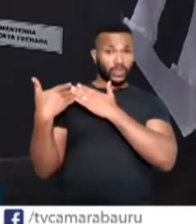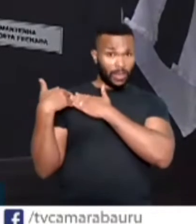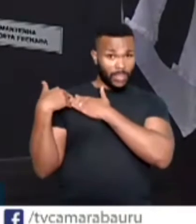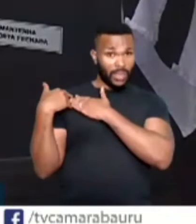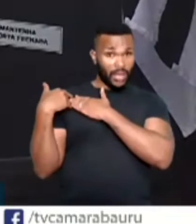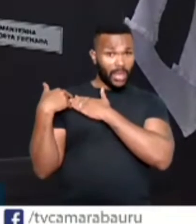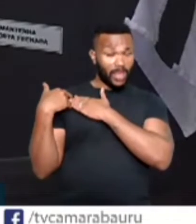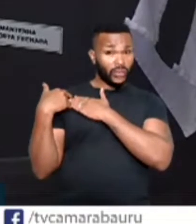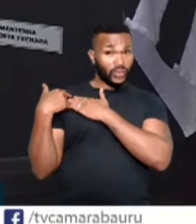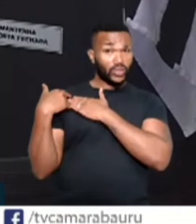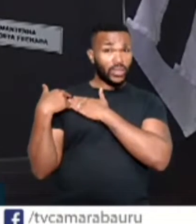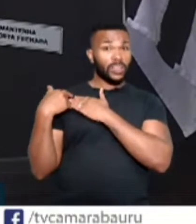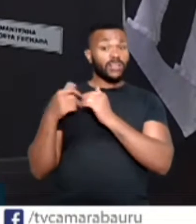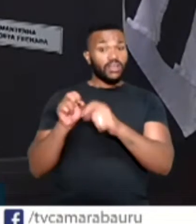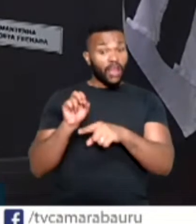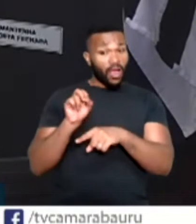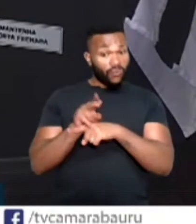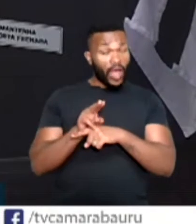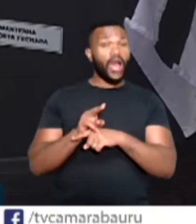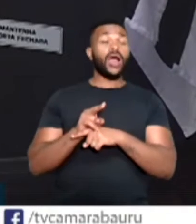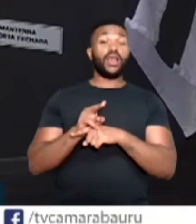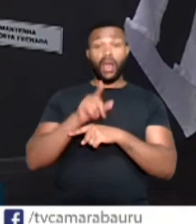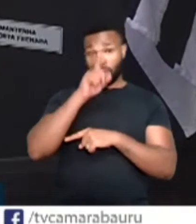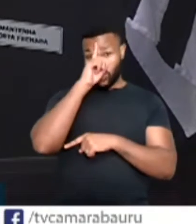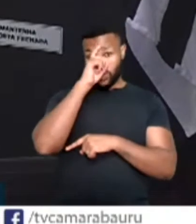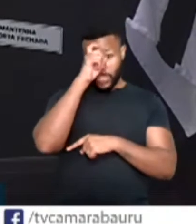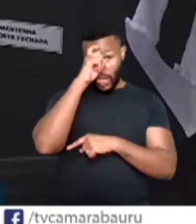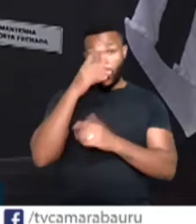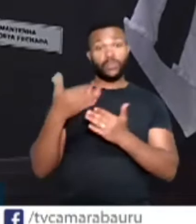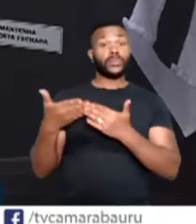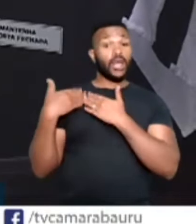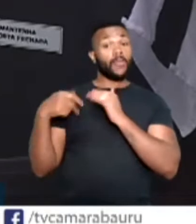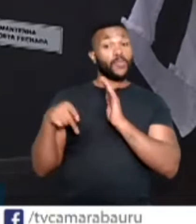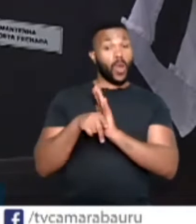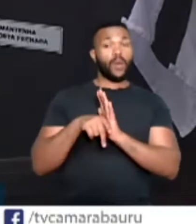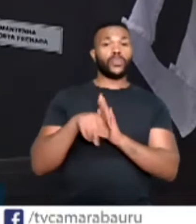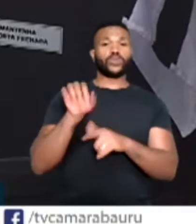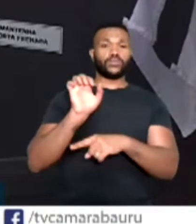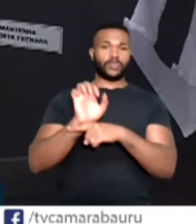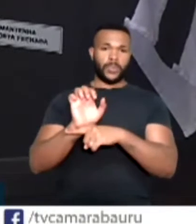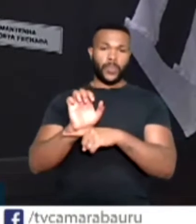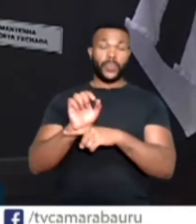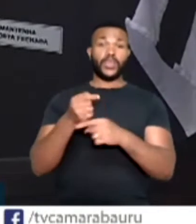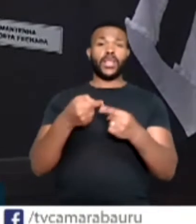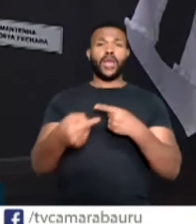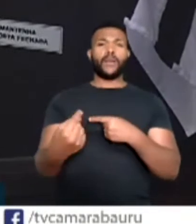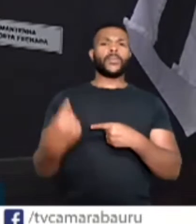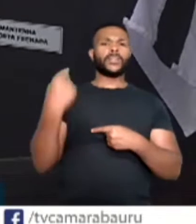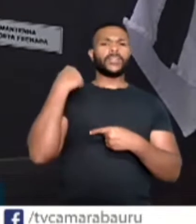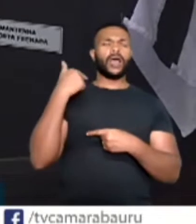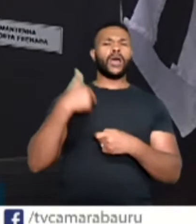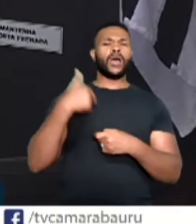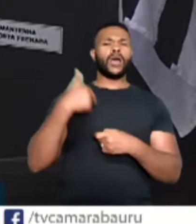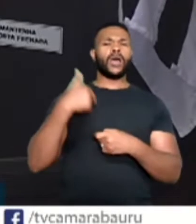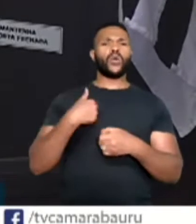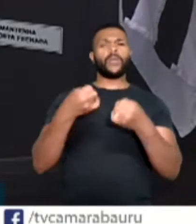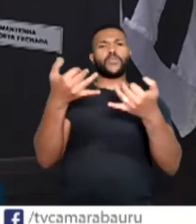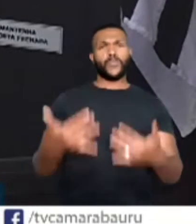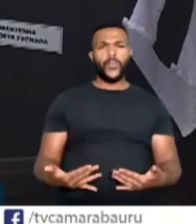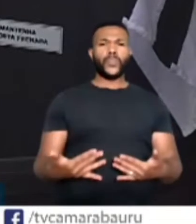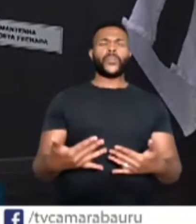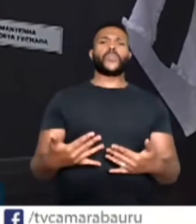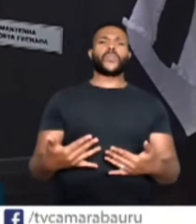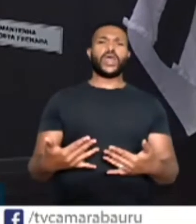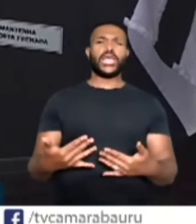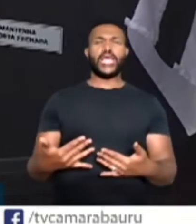leitos são, sim, de responsabilidade do Estado. Disse aqui a semana passada que uma das